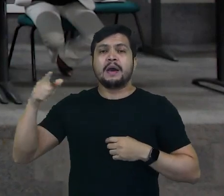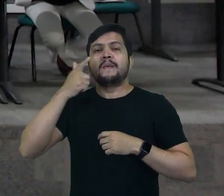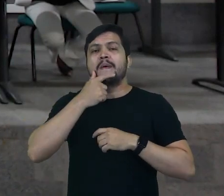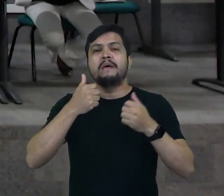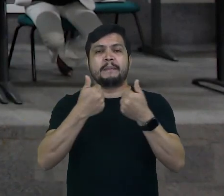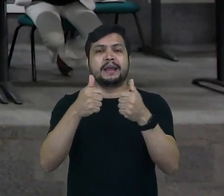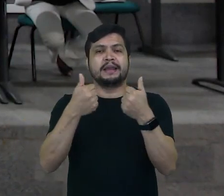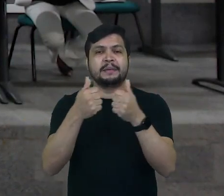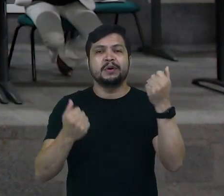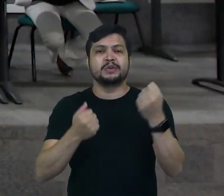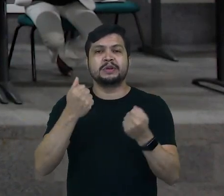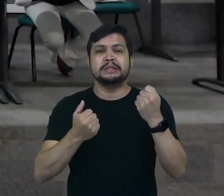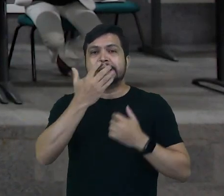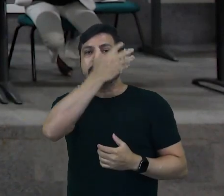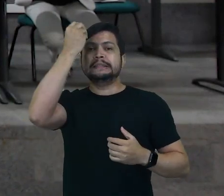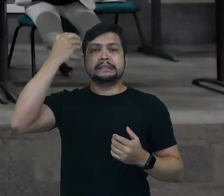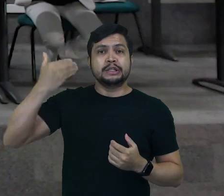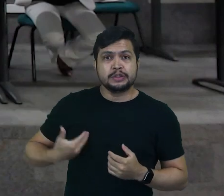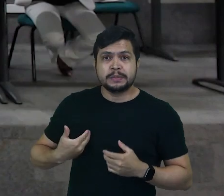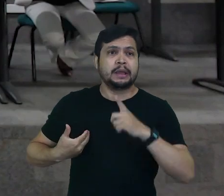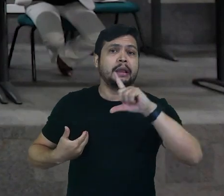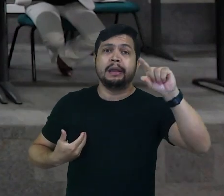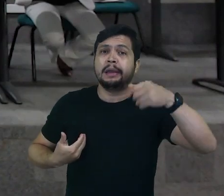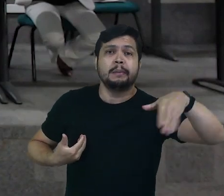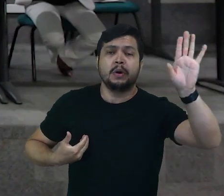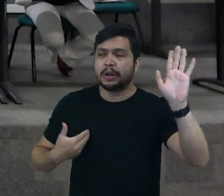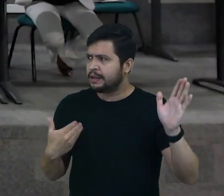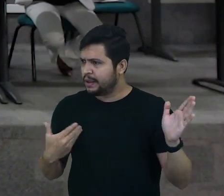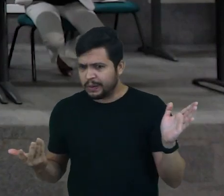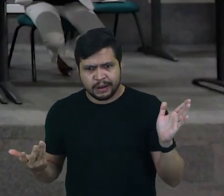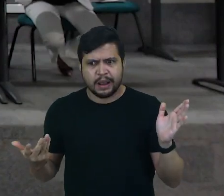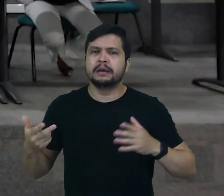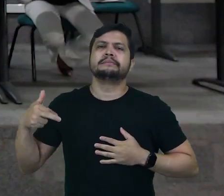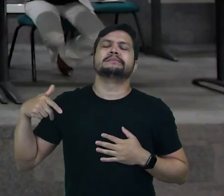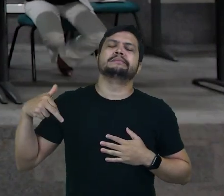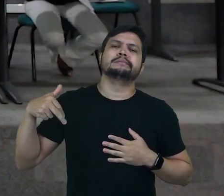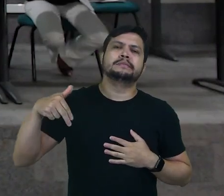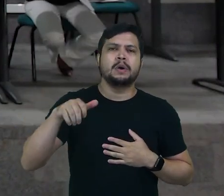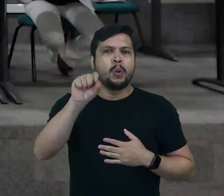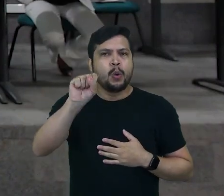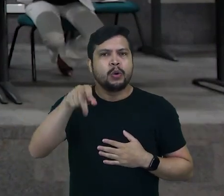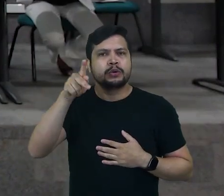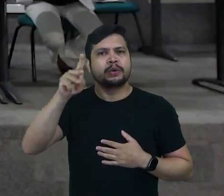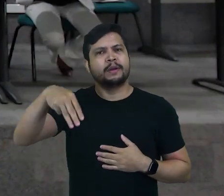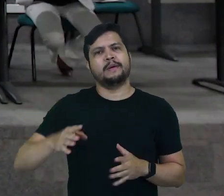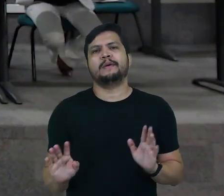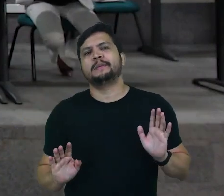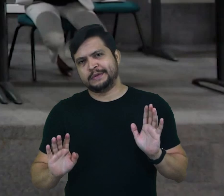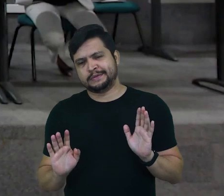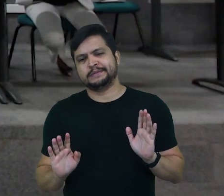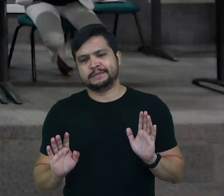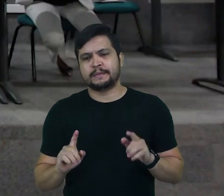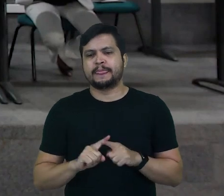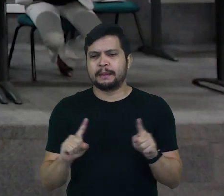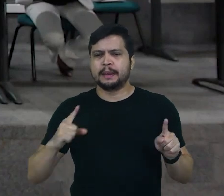campo. Então, eu tinha que andar 8 quilômetros e ainda cronometrava, porque eu tinha que chegar a tempo de pegar o ônibus, né?